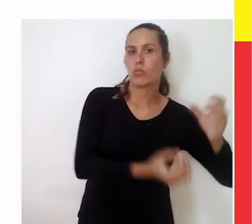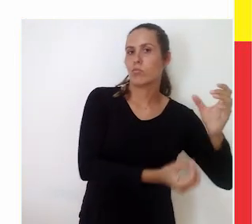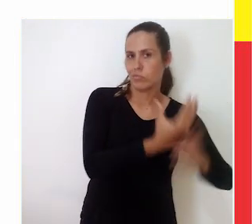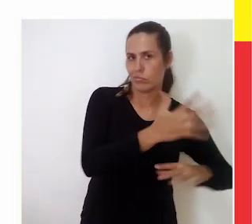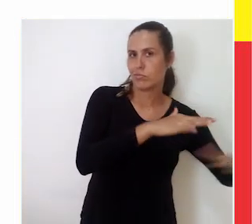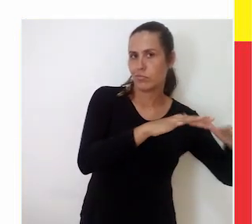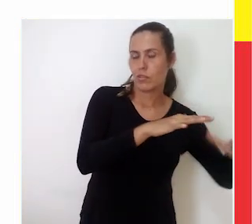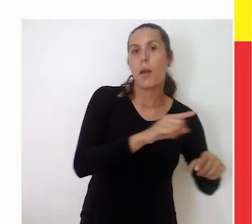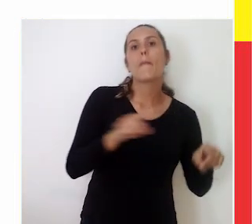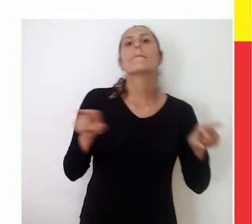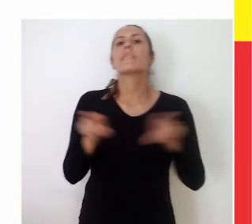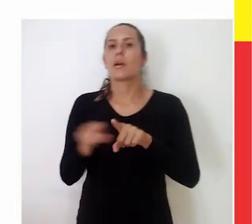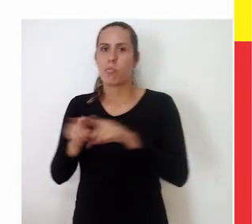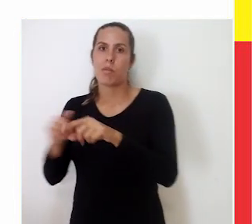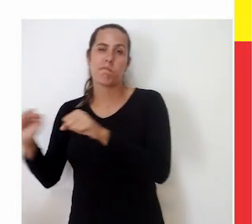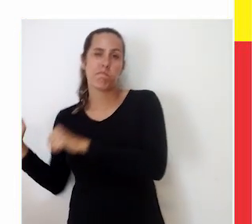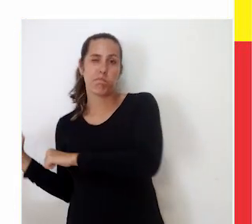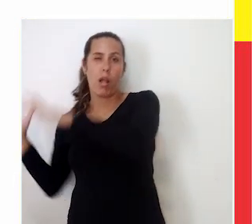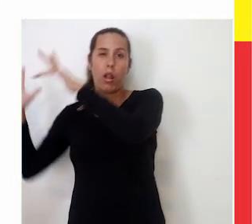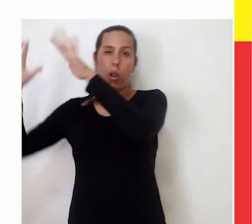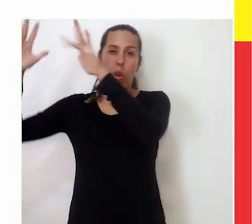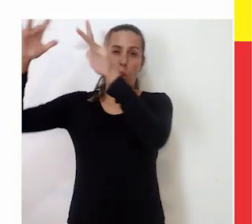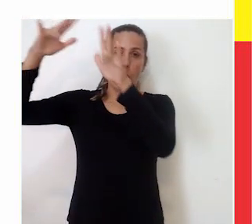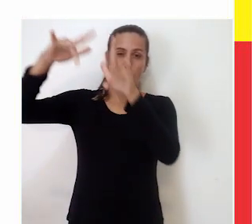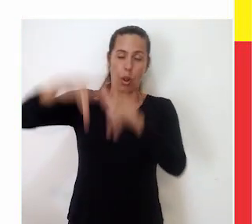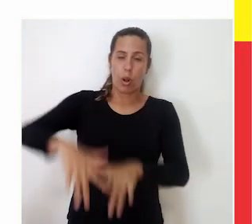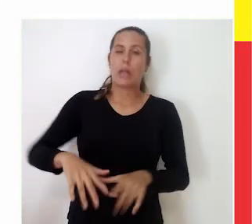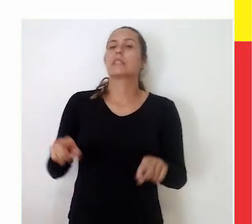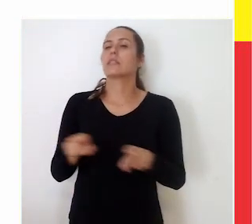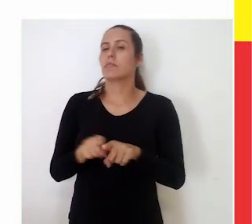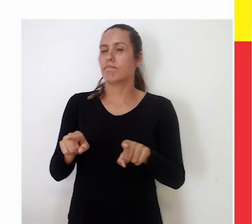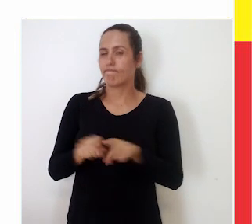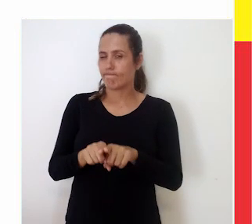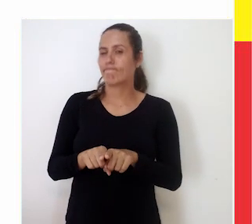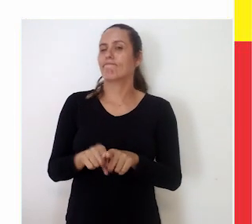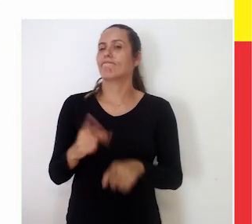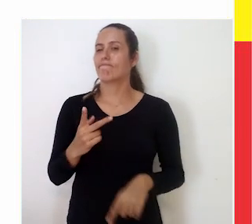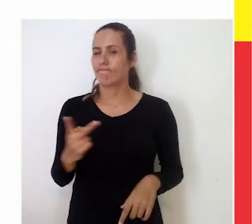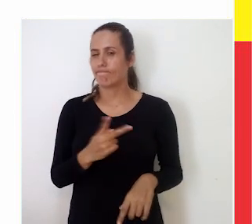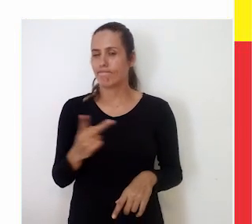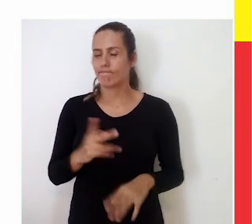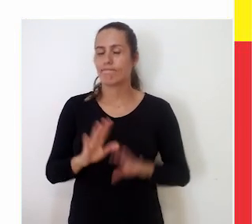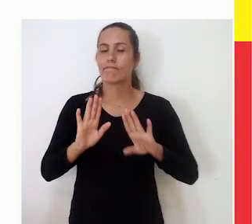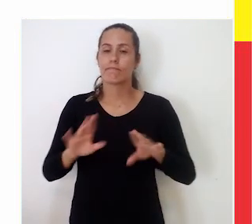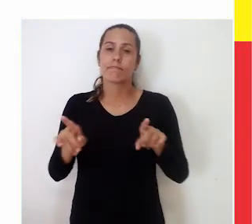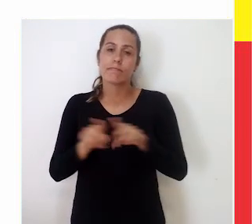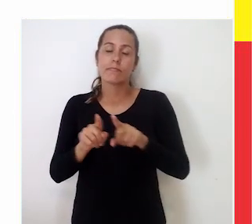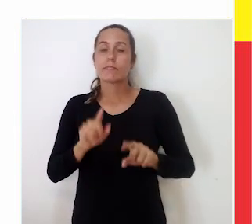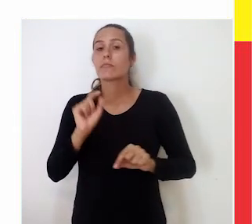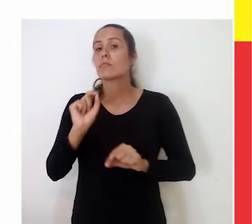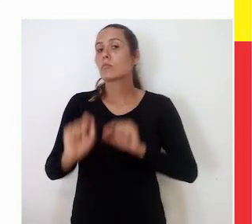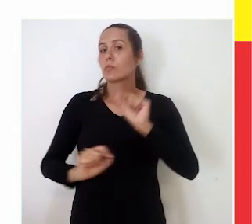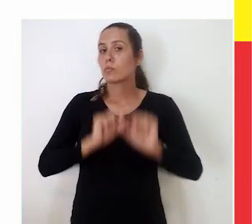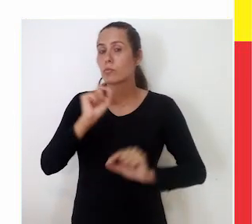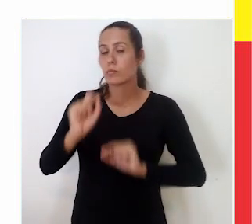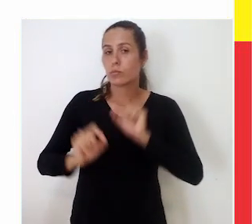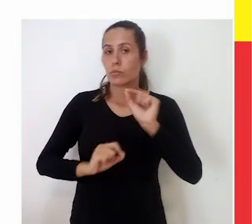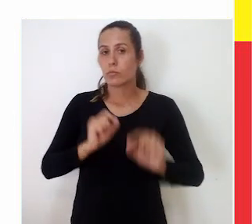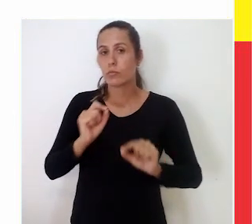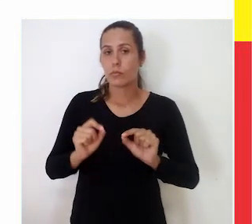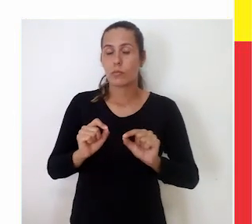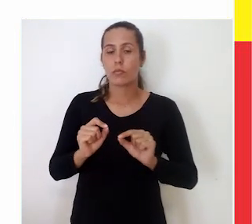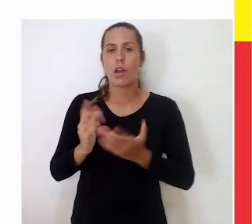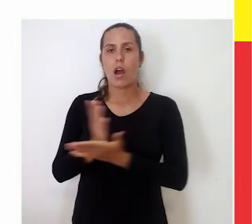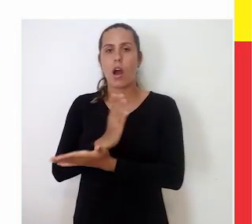terremotos, podem gerar tsunamis. Até mesmo, tá certo, o deslizamento